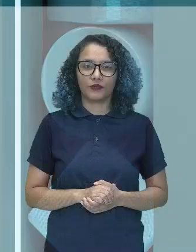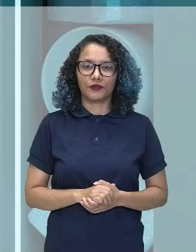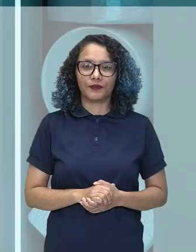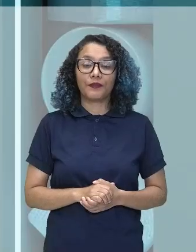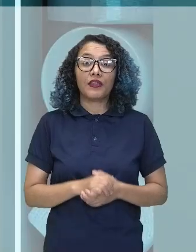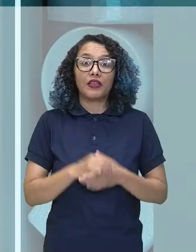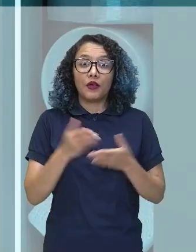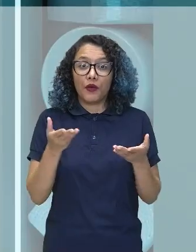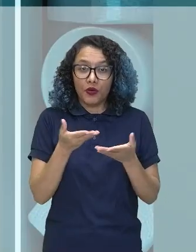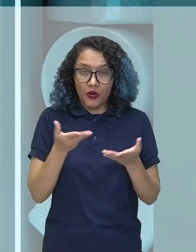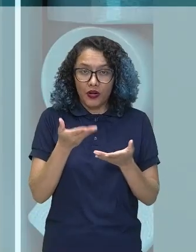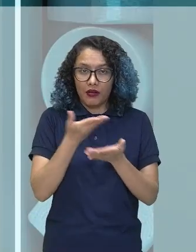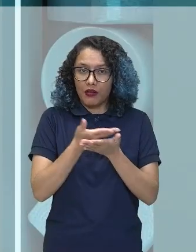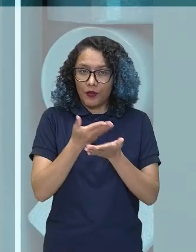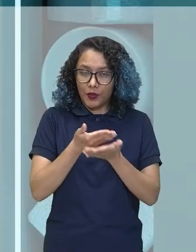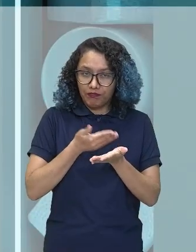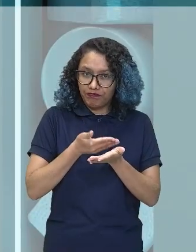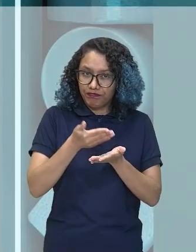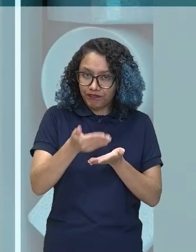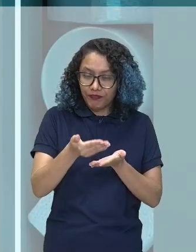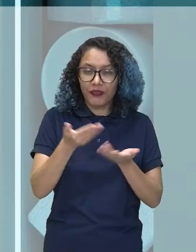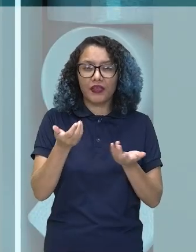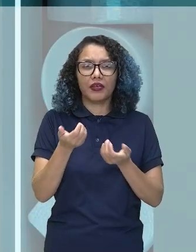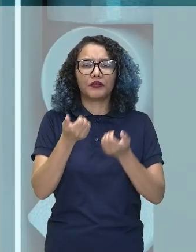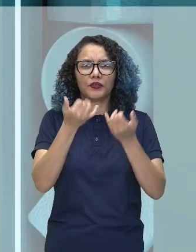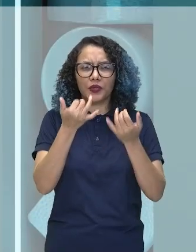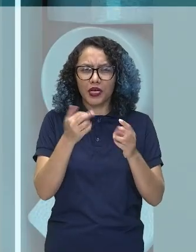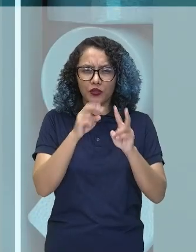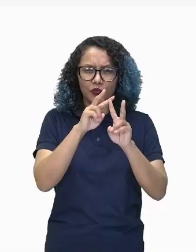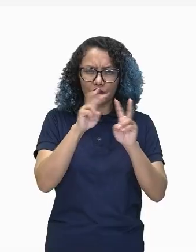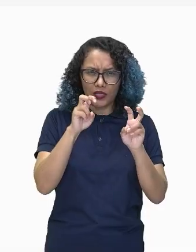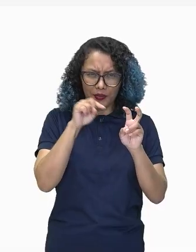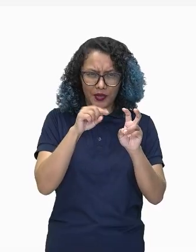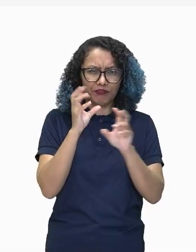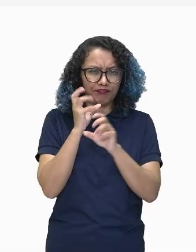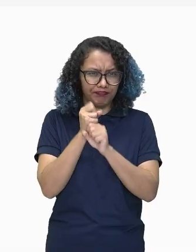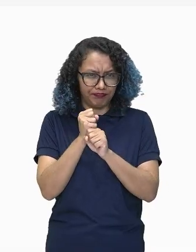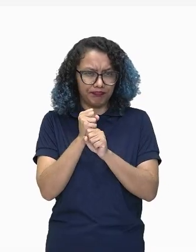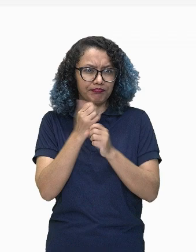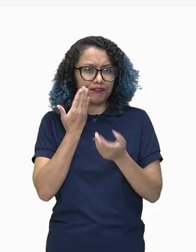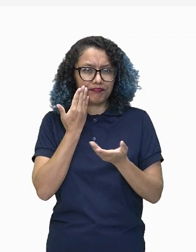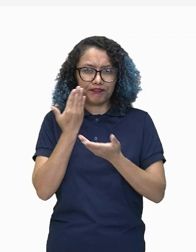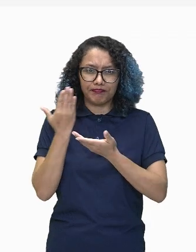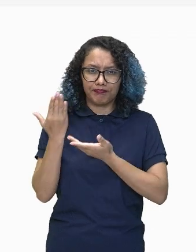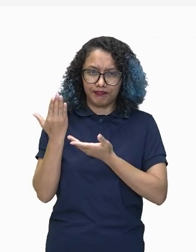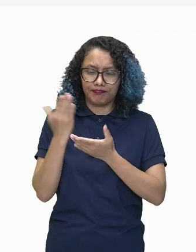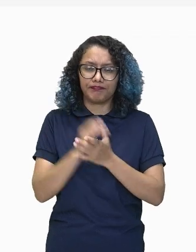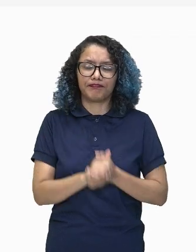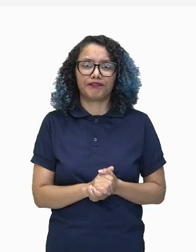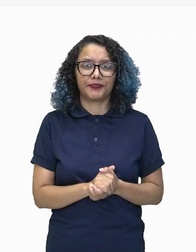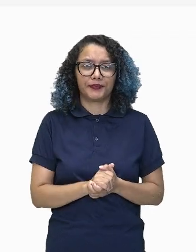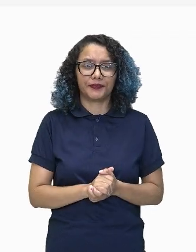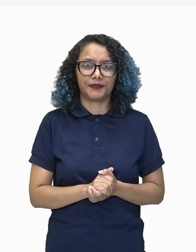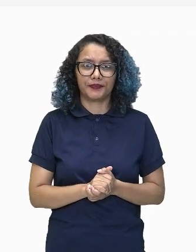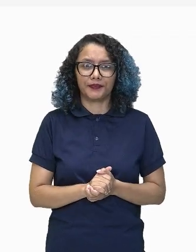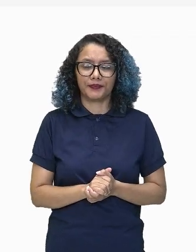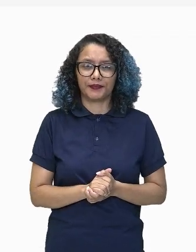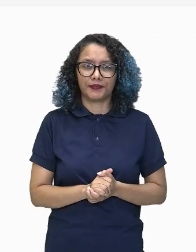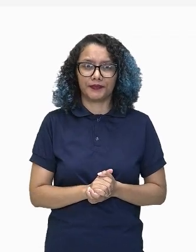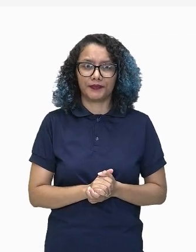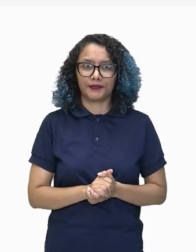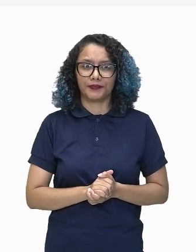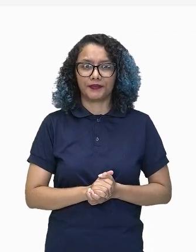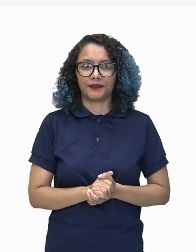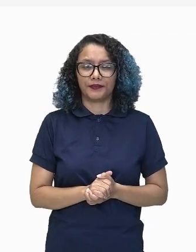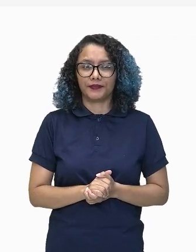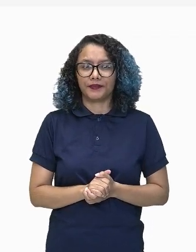Vamos começar a nossa aula revendo um tópico gramatical aqui, ok? Então, nós temos o nosso